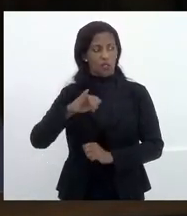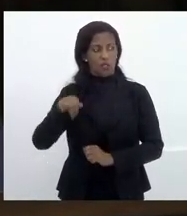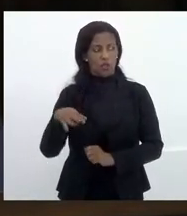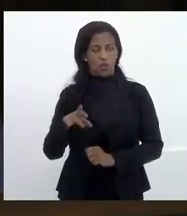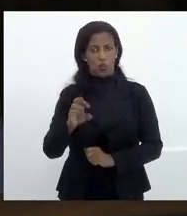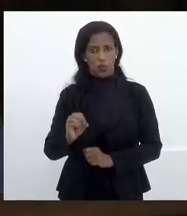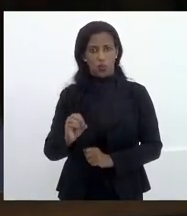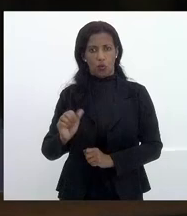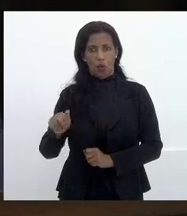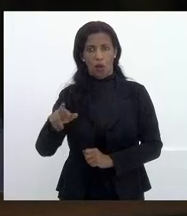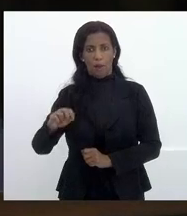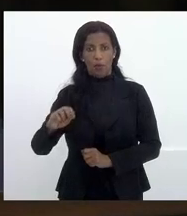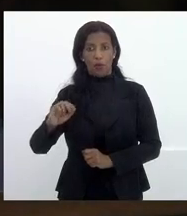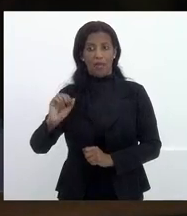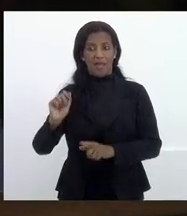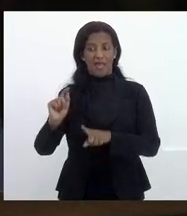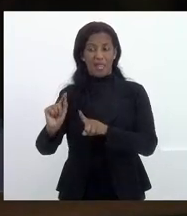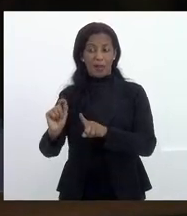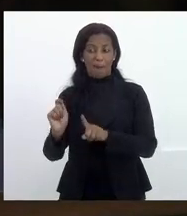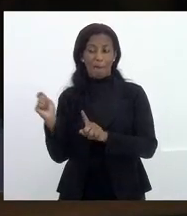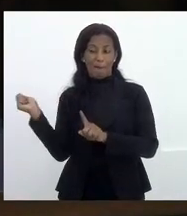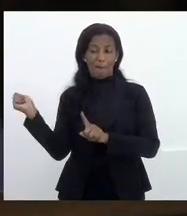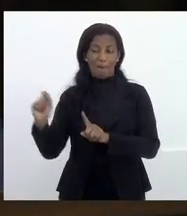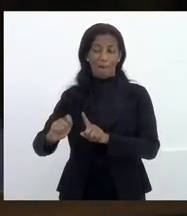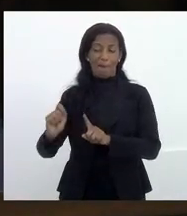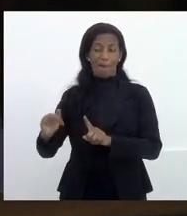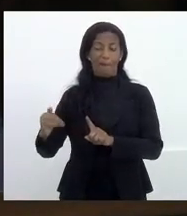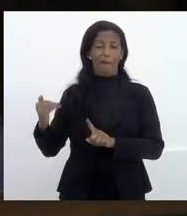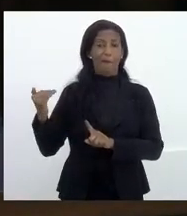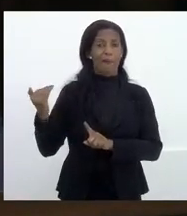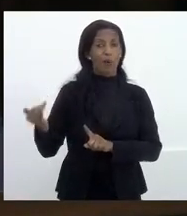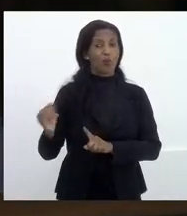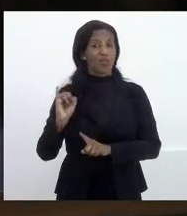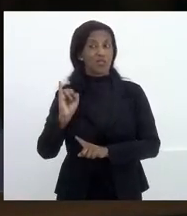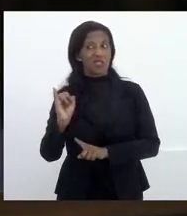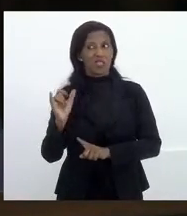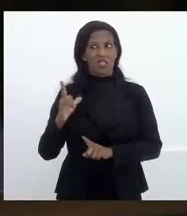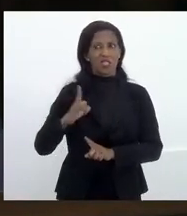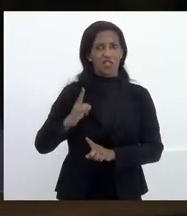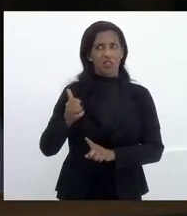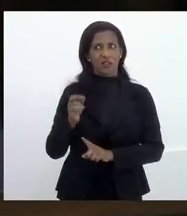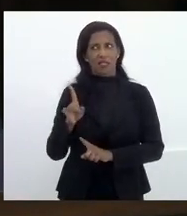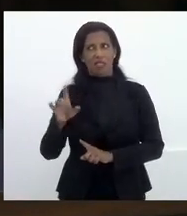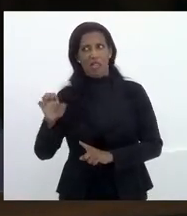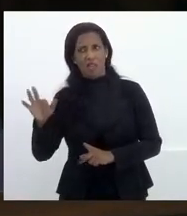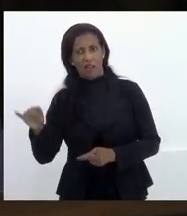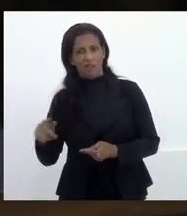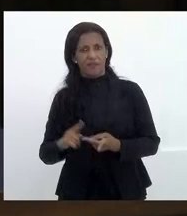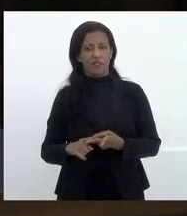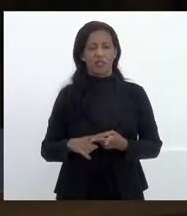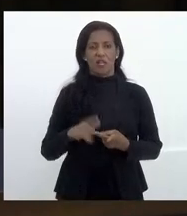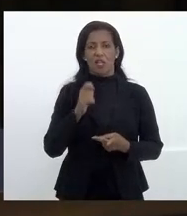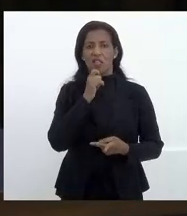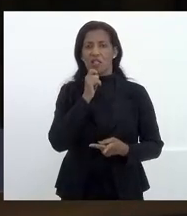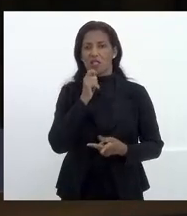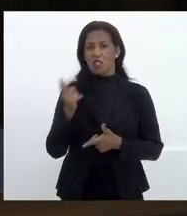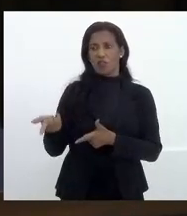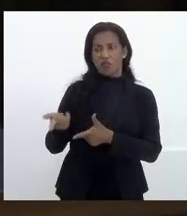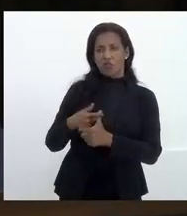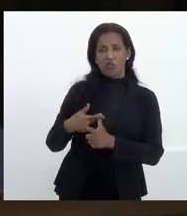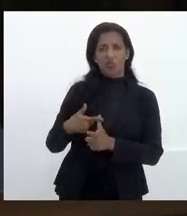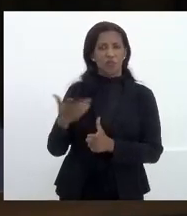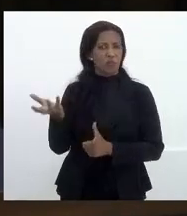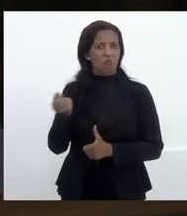a regra passa agora ele poderá receber o abono de exercício é desce não tiver orçamento ele não tem condição de